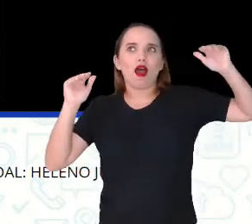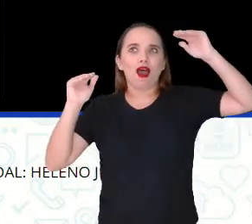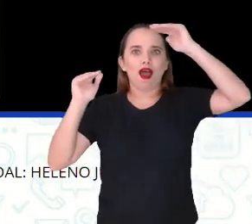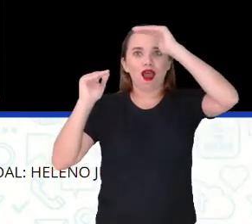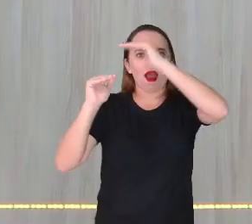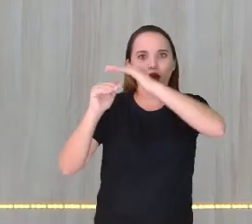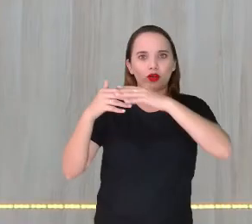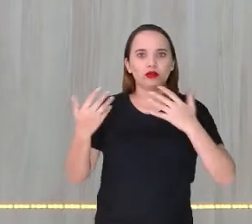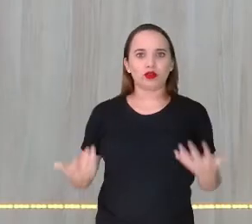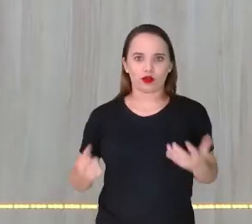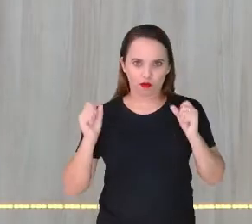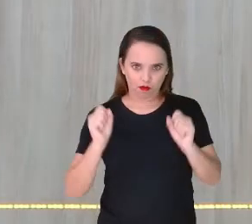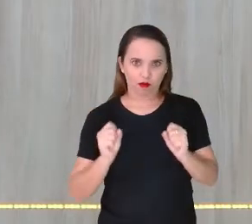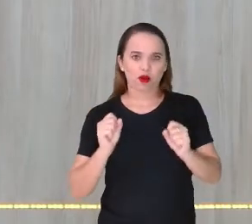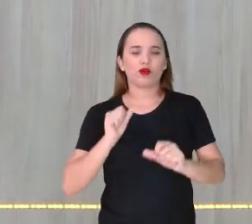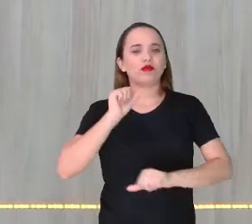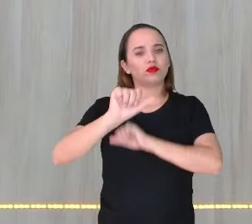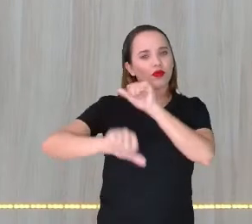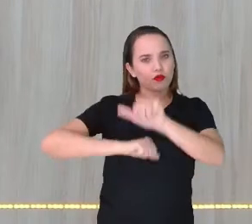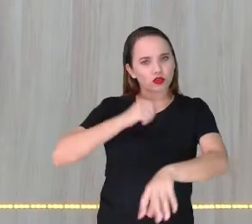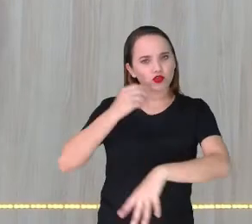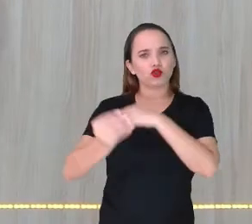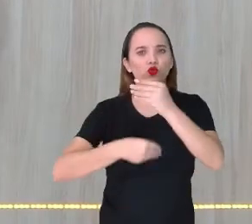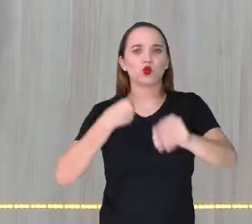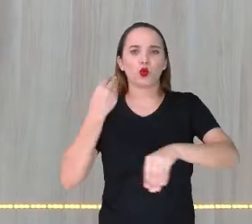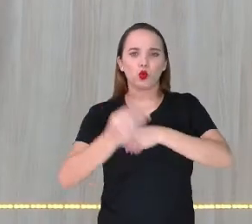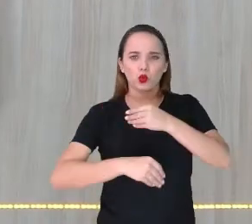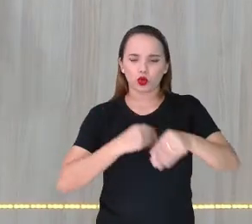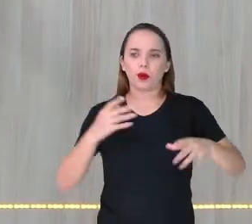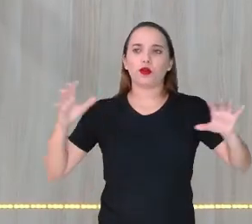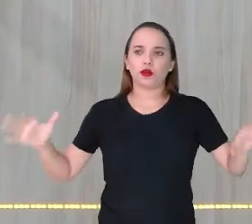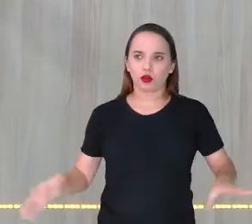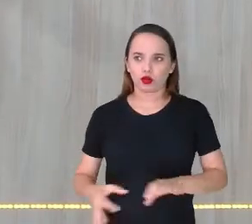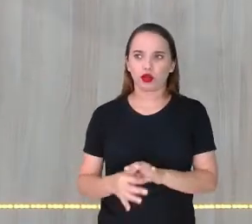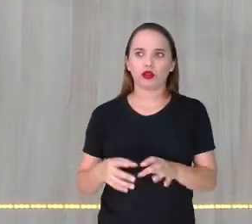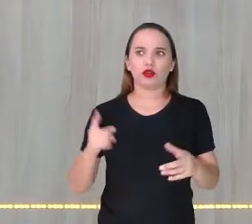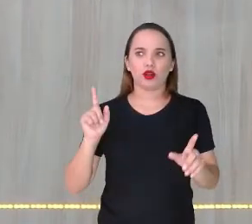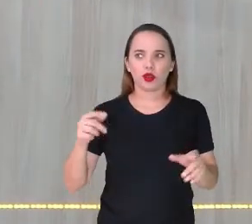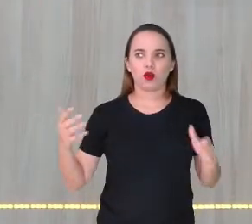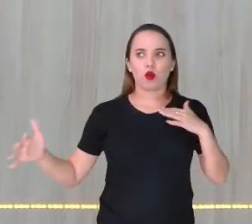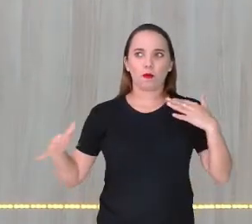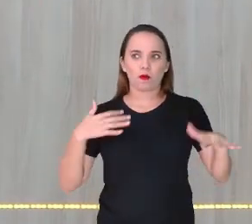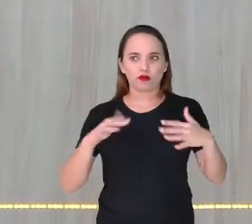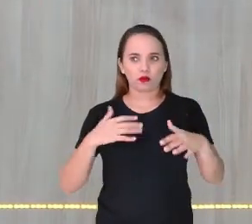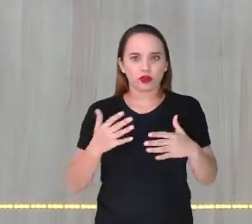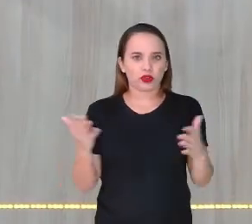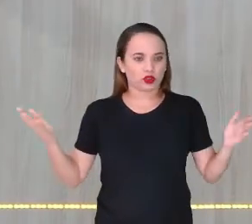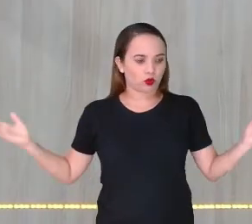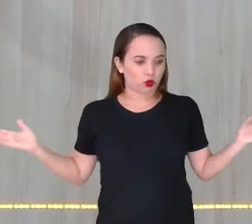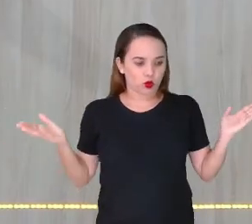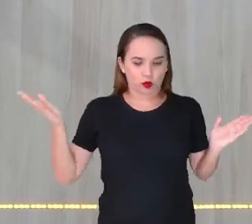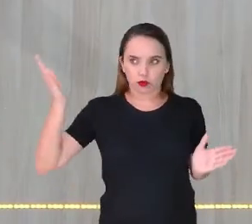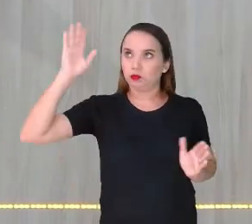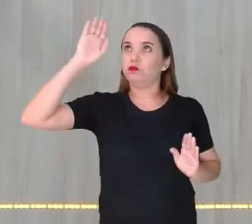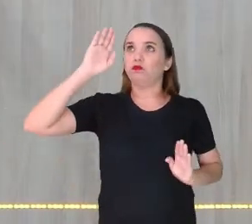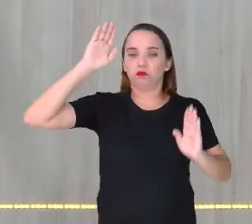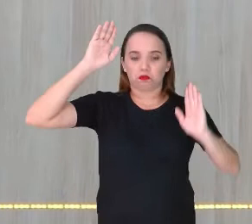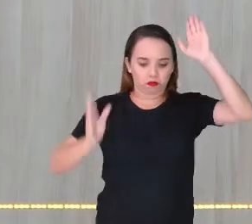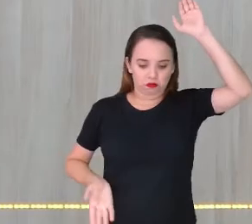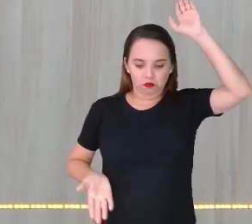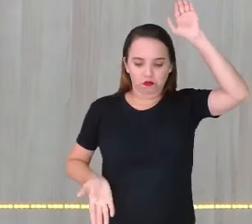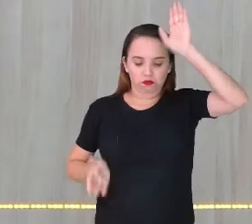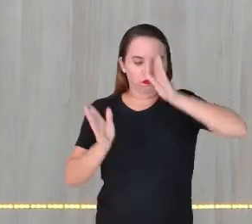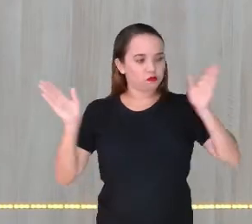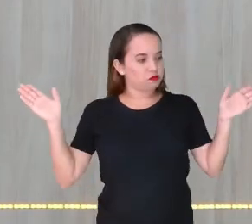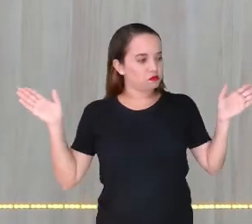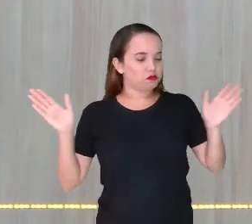aí a relação das dimensões, que é quando a gente faz movimentos que estão ali num campo, meio que em situações opostas,